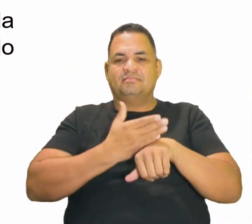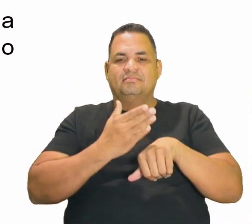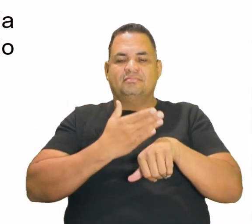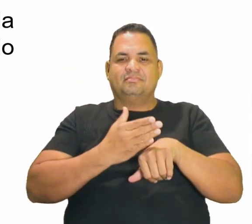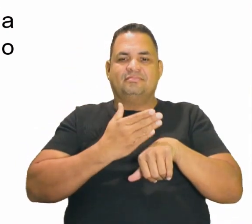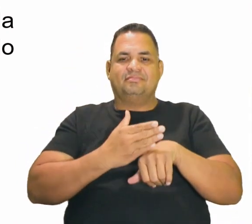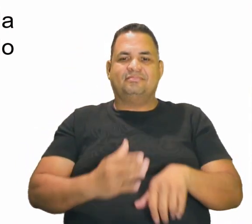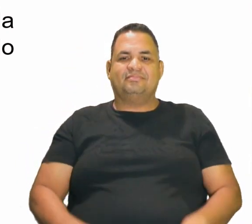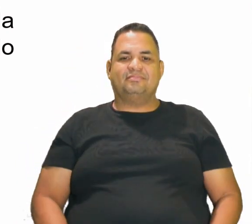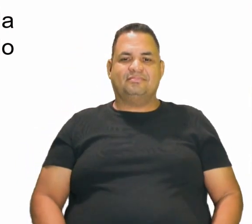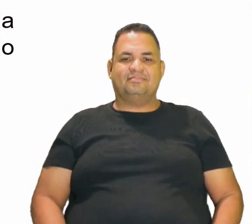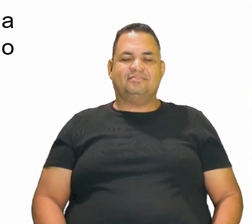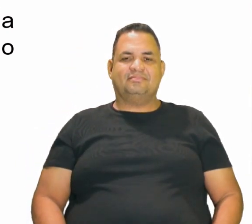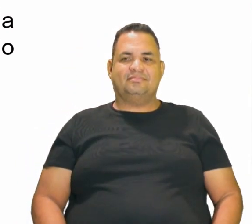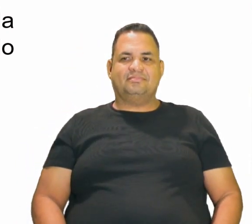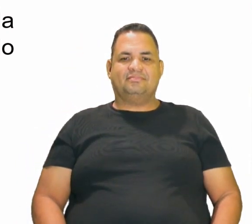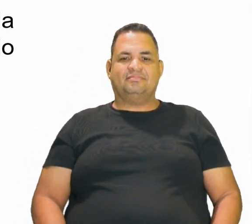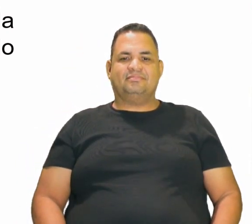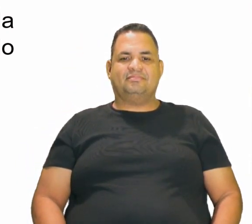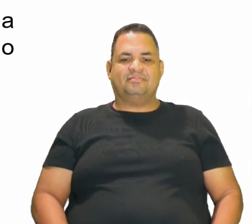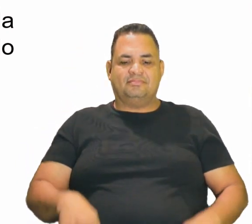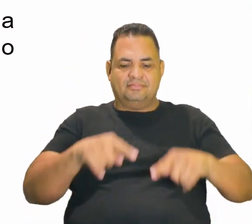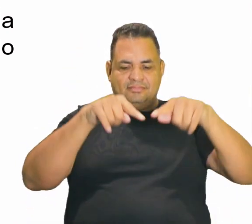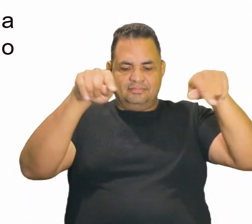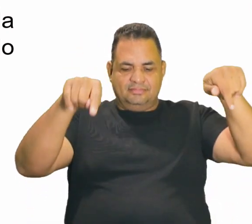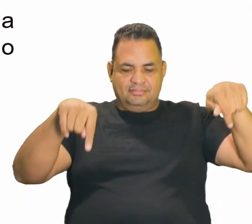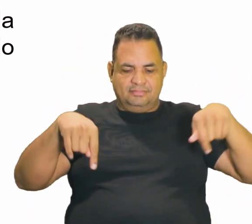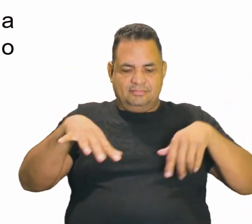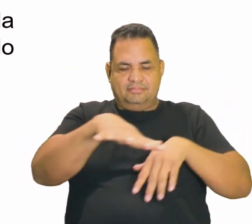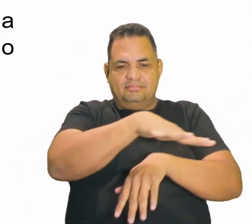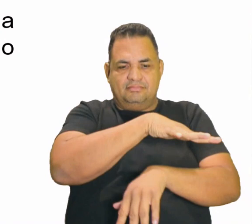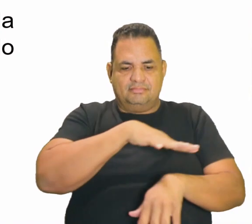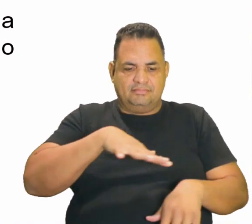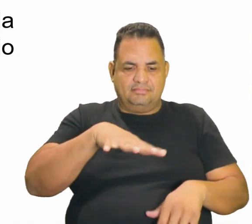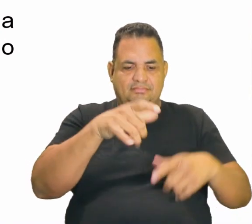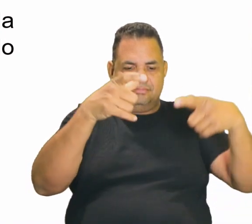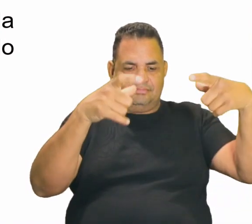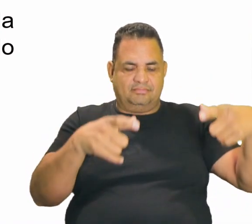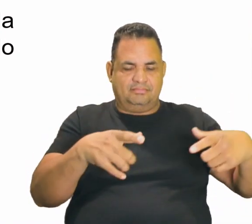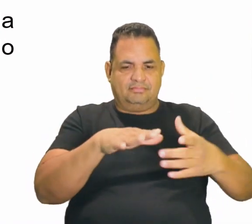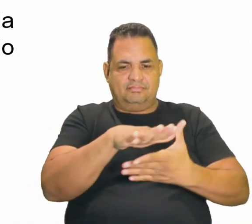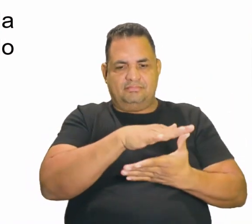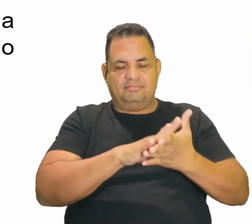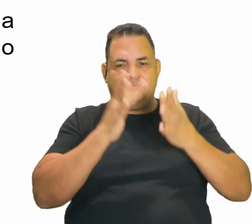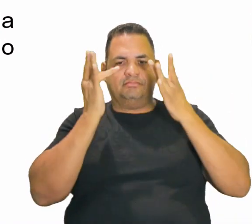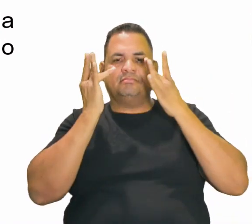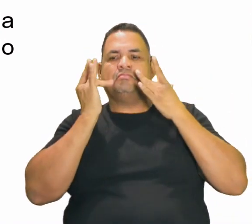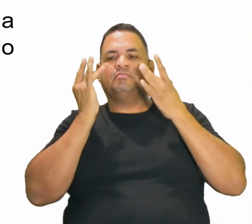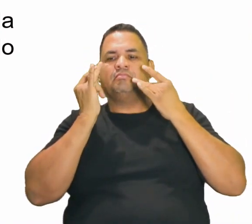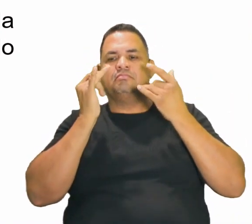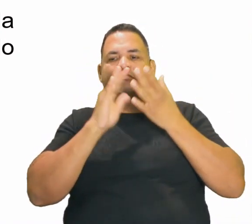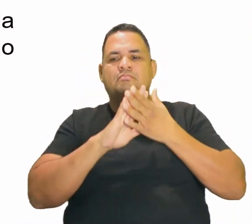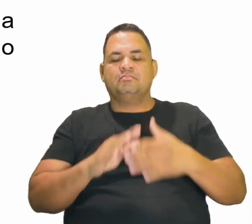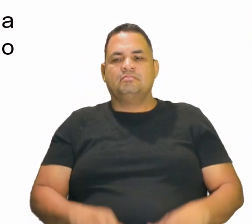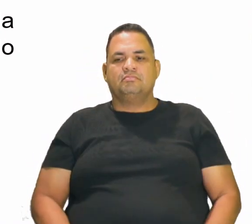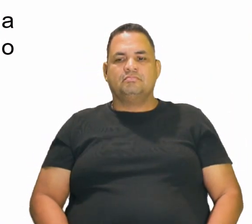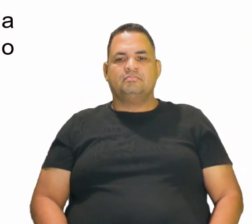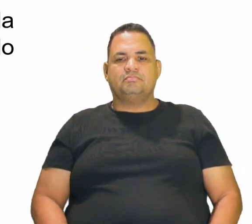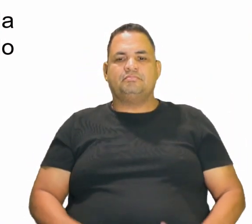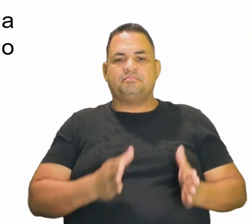em salões né ou teatros né